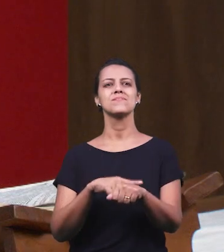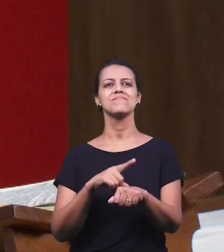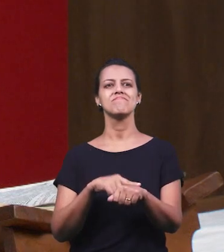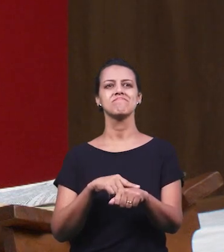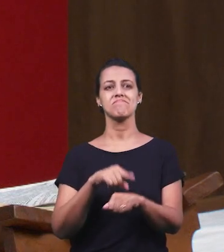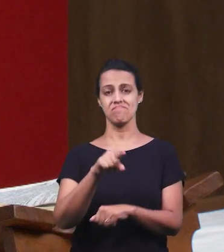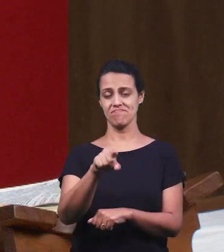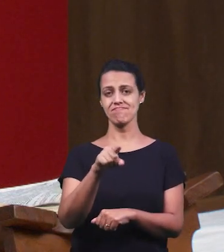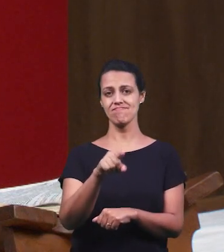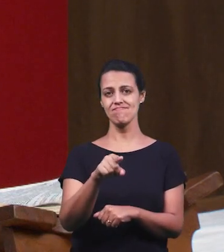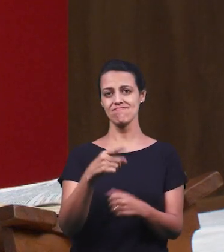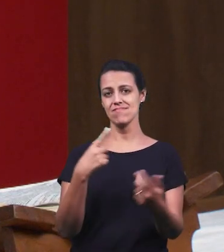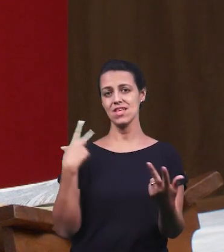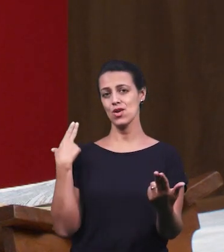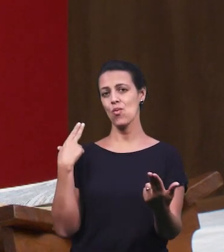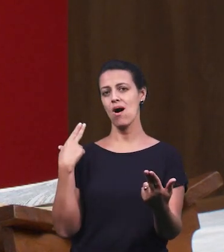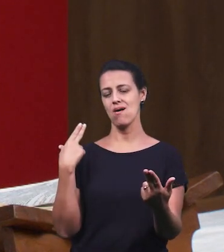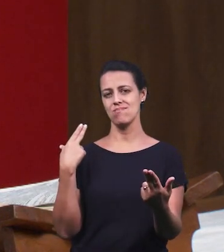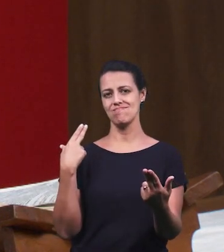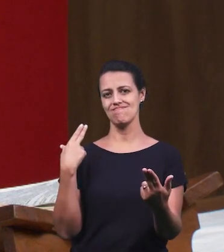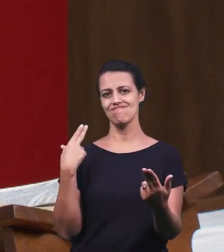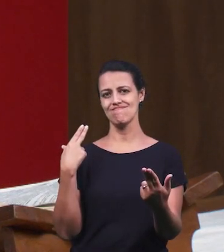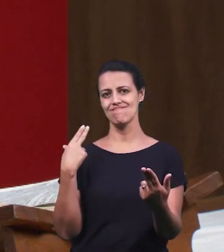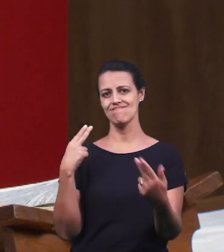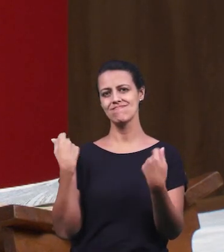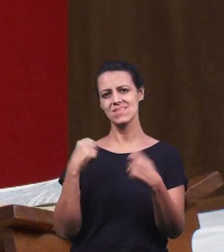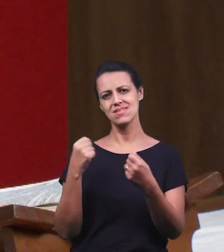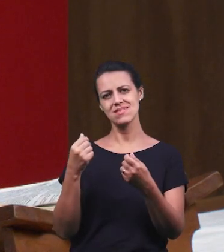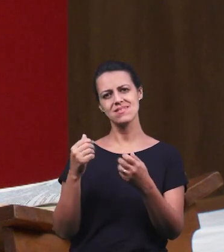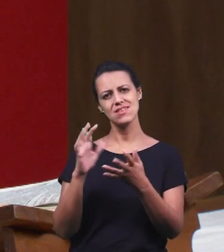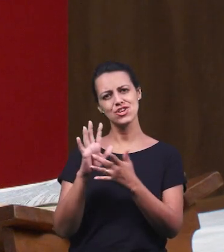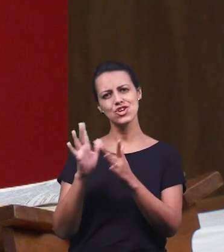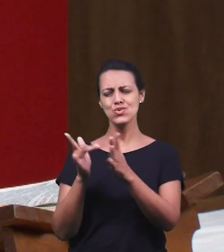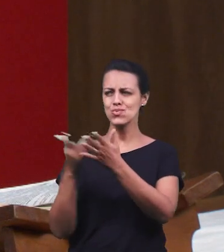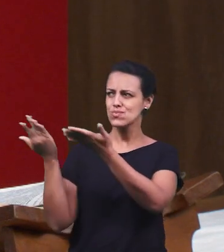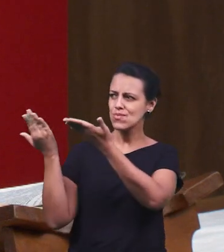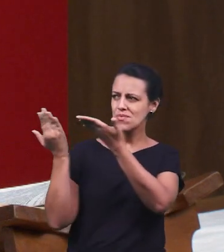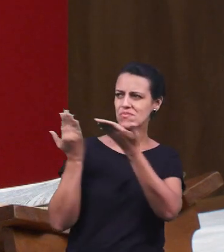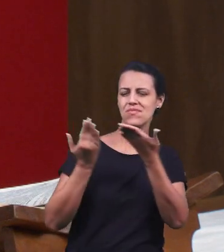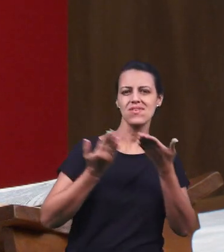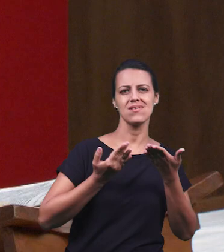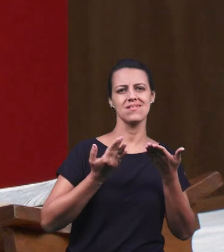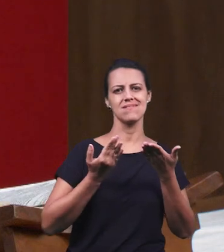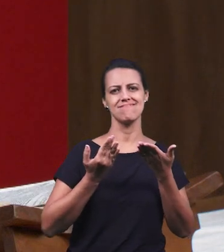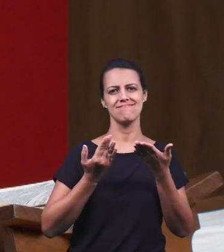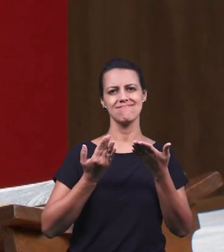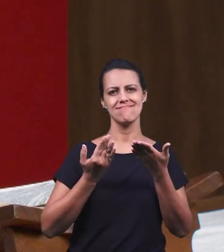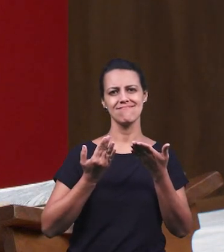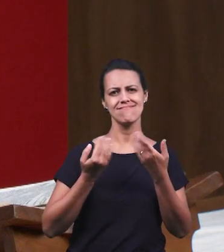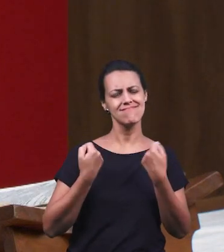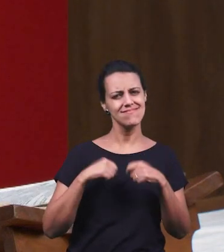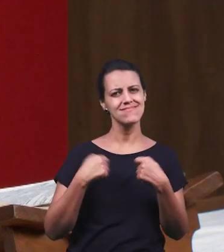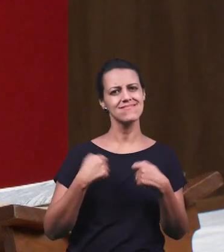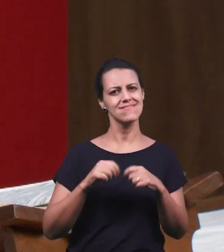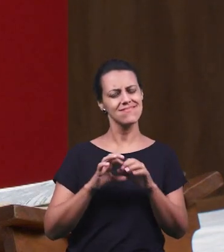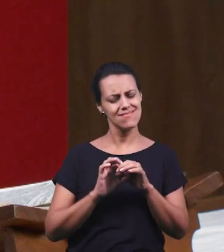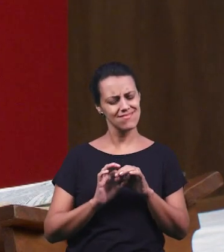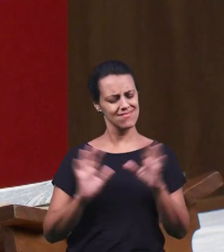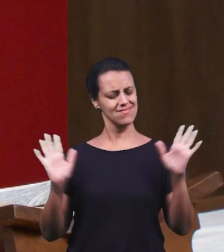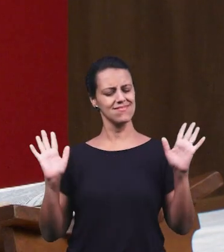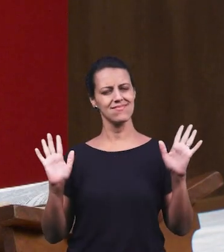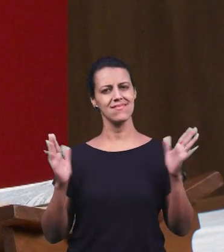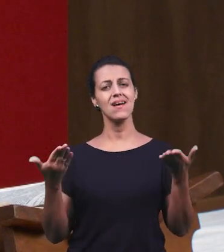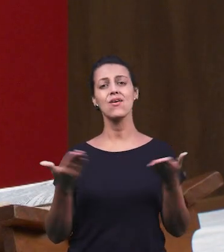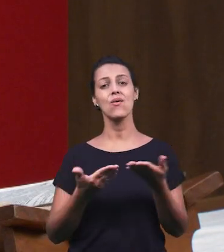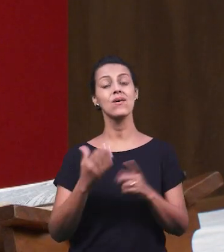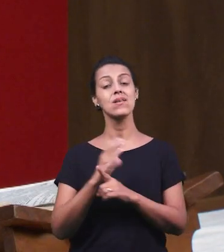Convide Jesus para entrar na sua casa. Faça agora, nesse culto, uma oração a Deus. Senhor, entra